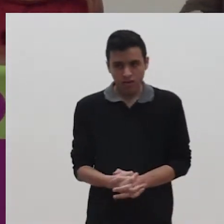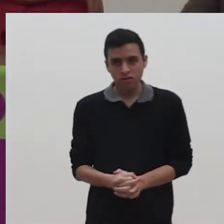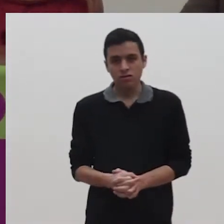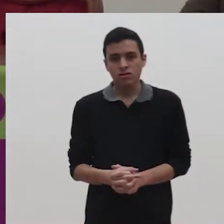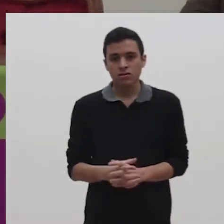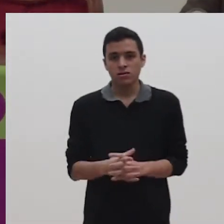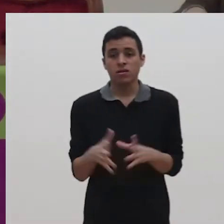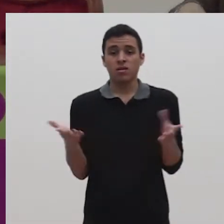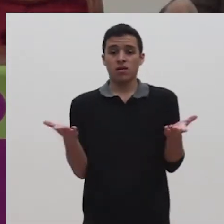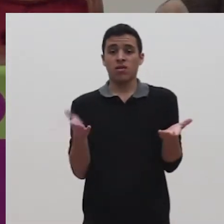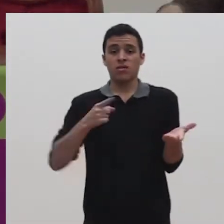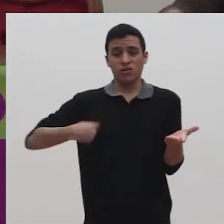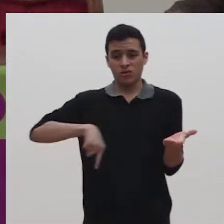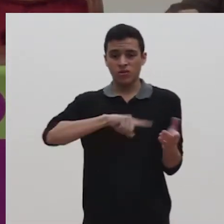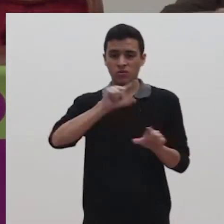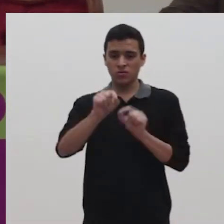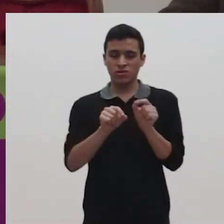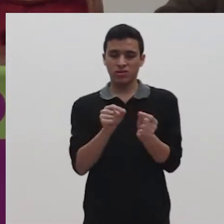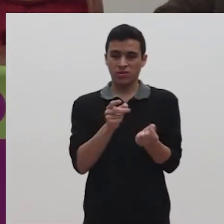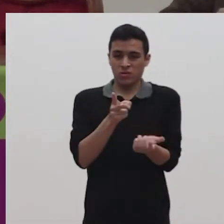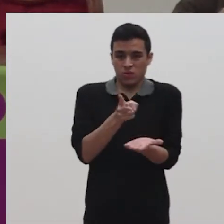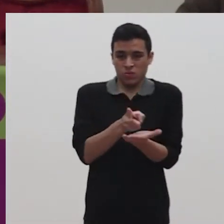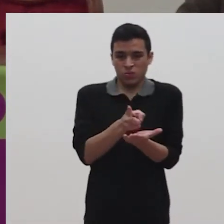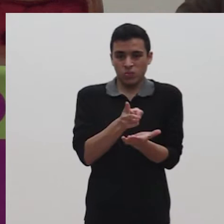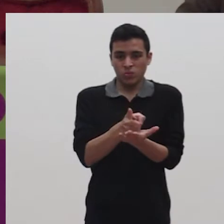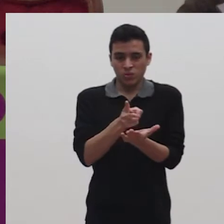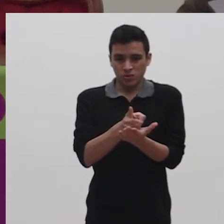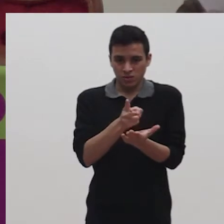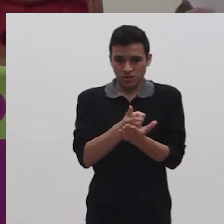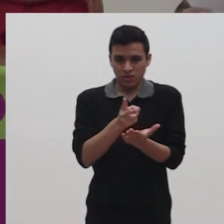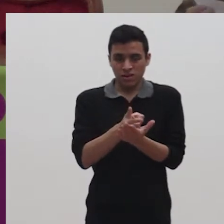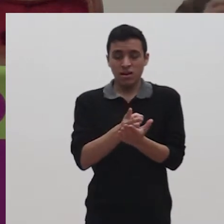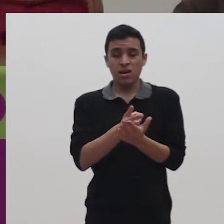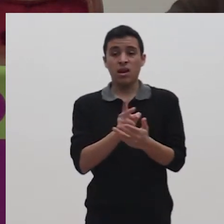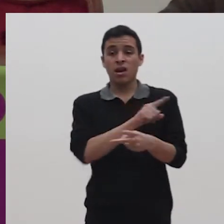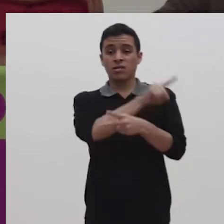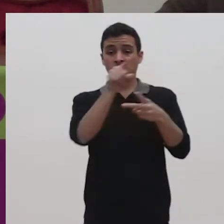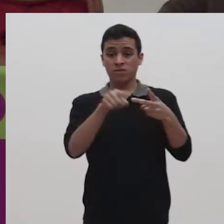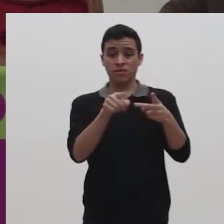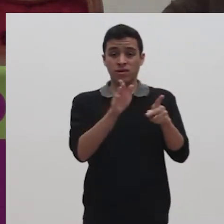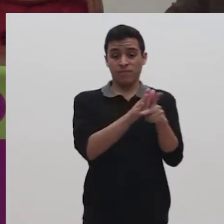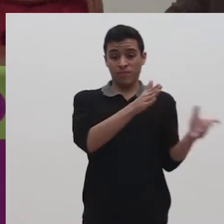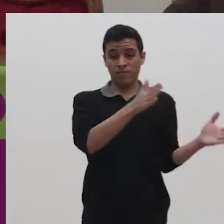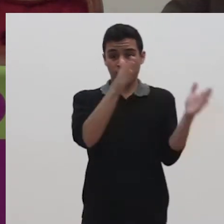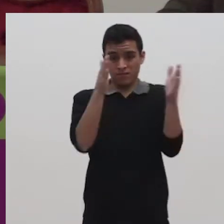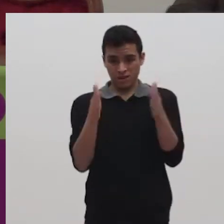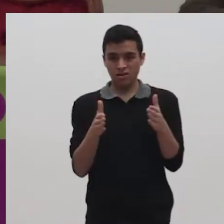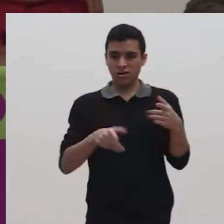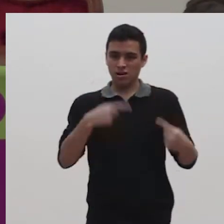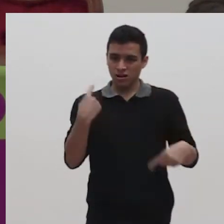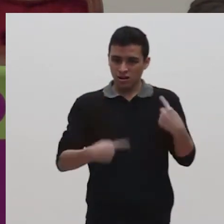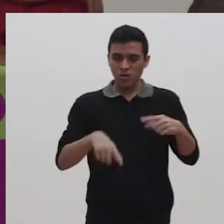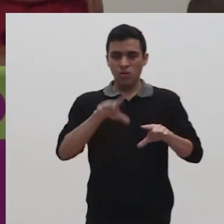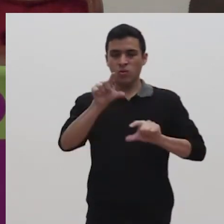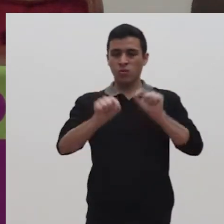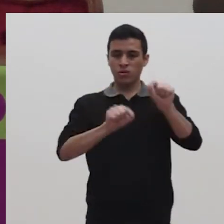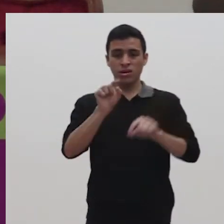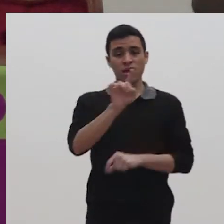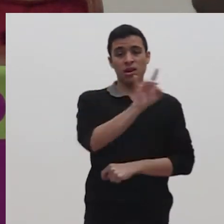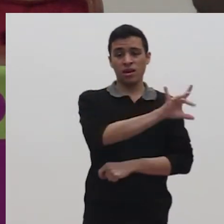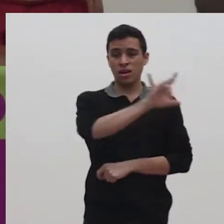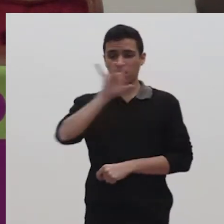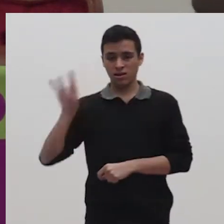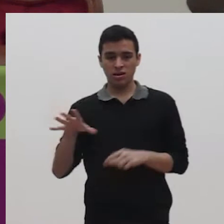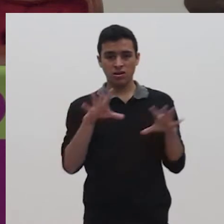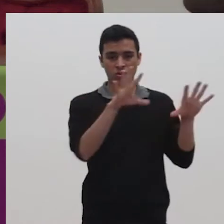Agora nós vamos dar sequência, vamos dizer assim, a segunda parte do primeiro bloco, em que cada chapa faz